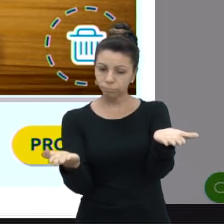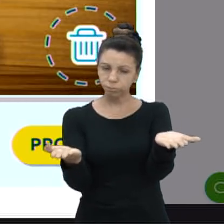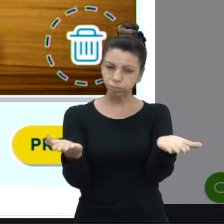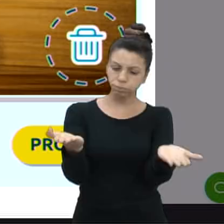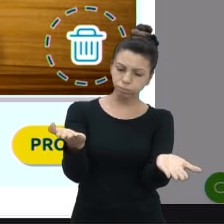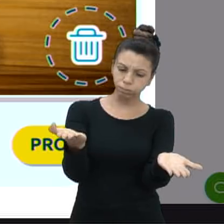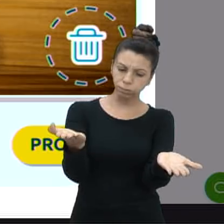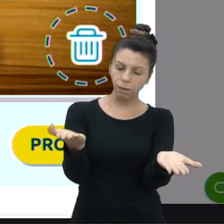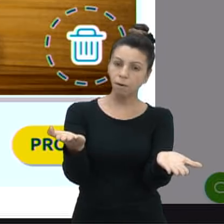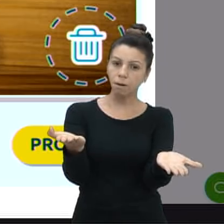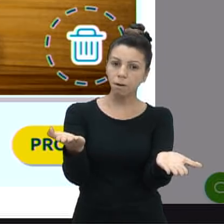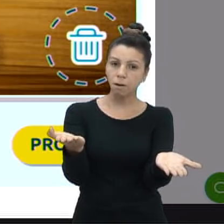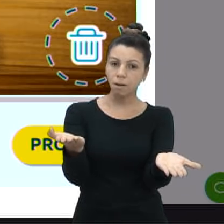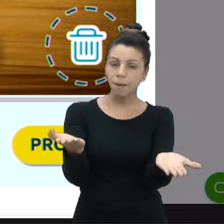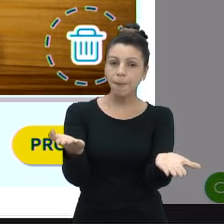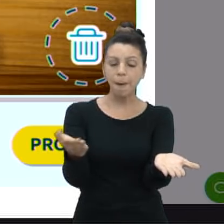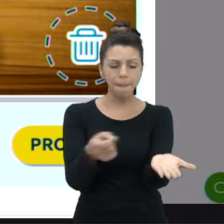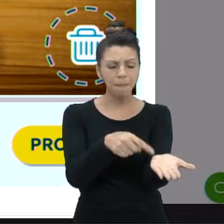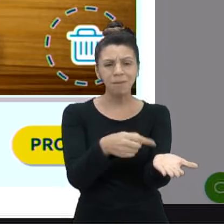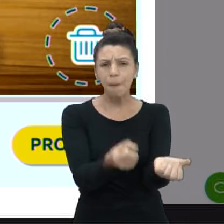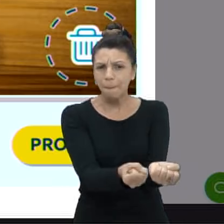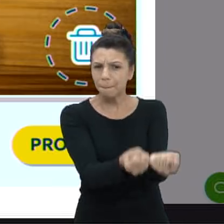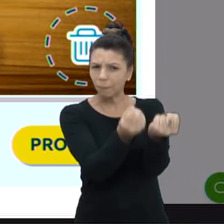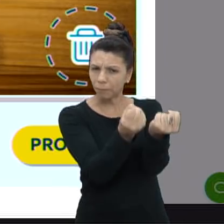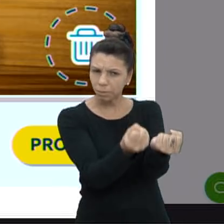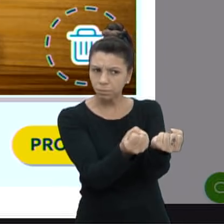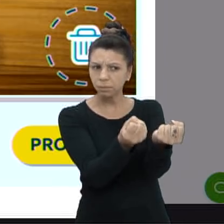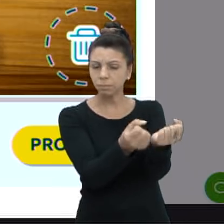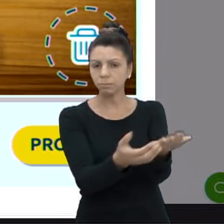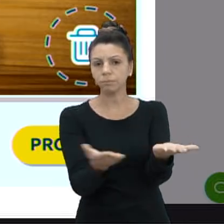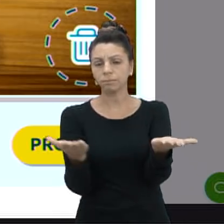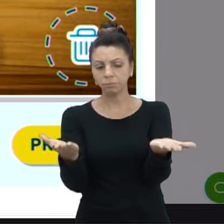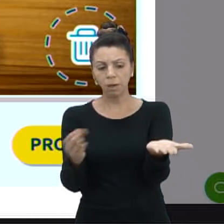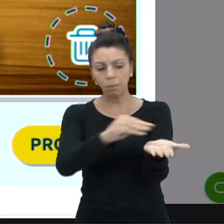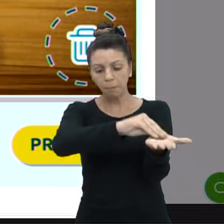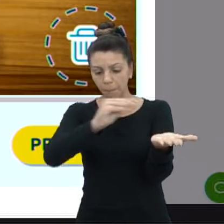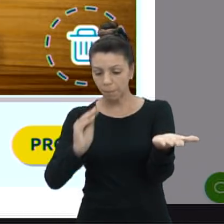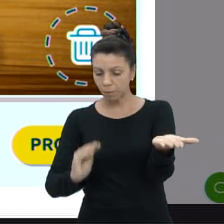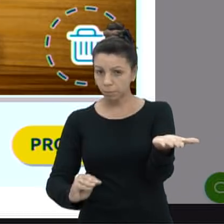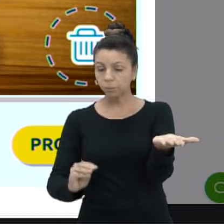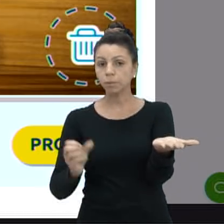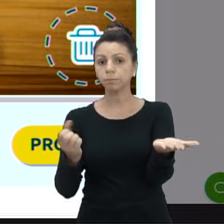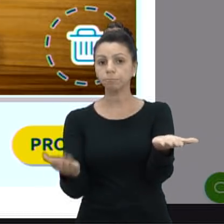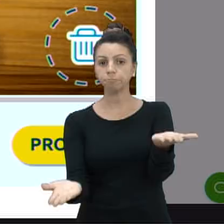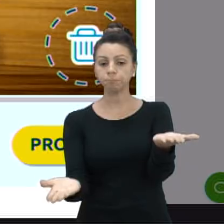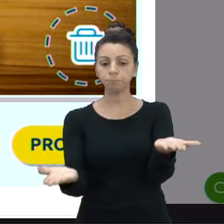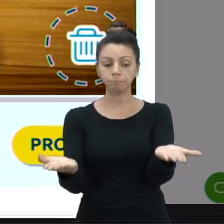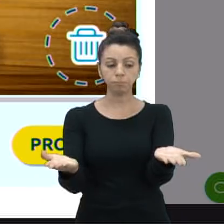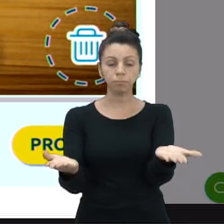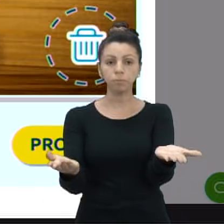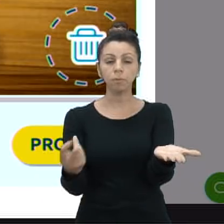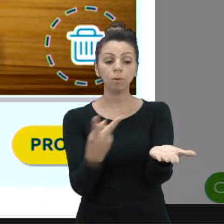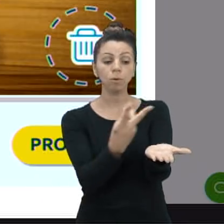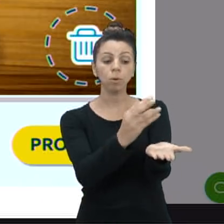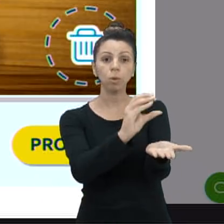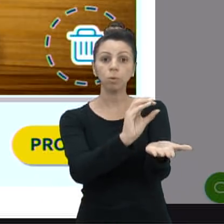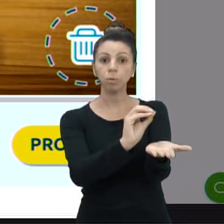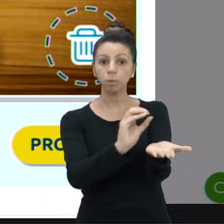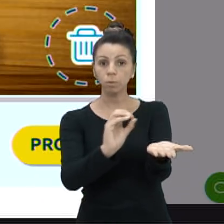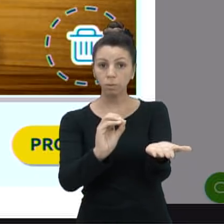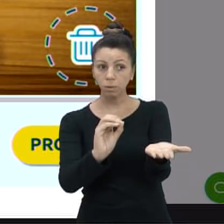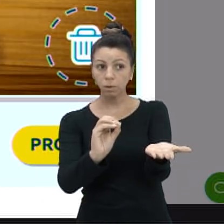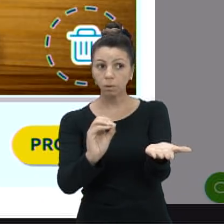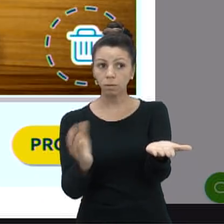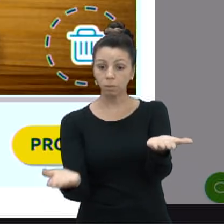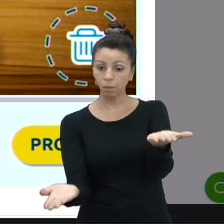relação a 800, mas ainda está muito mais pesado. Então a gente tira ele. Você pode tentar o 200. Ele também é pesado,